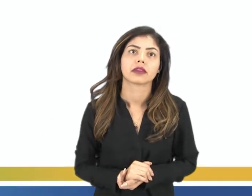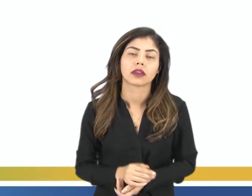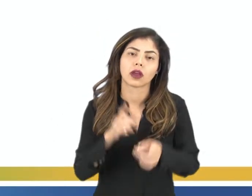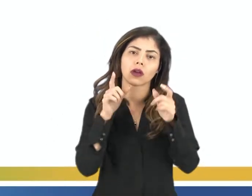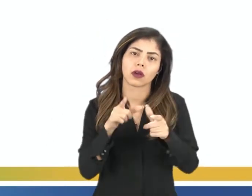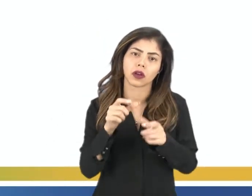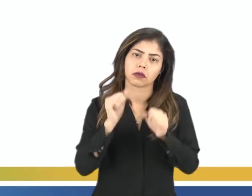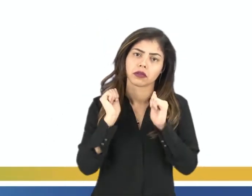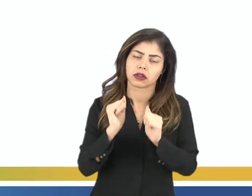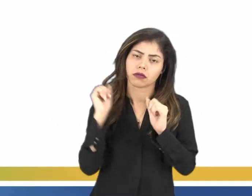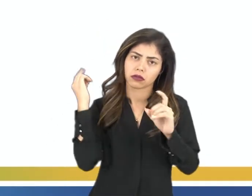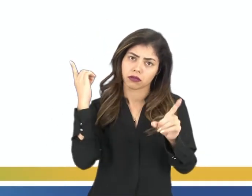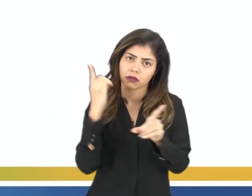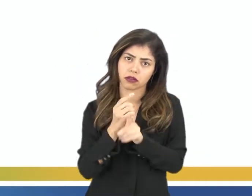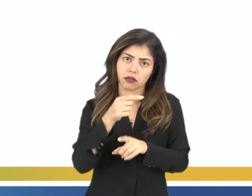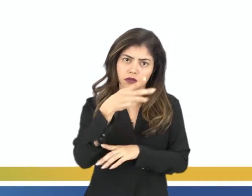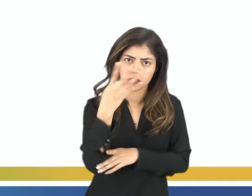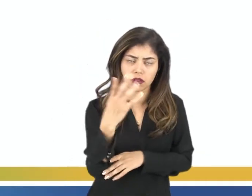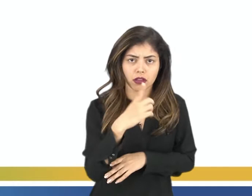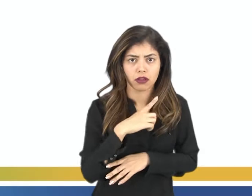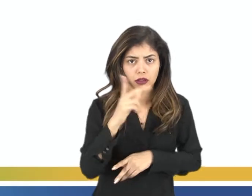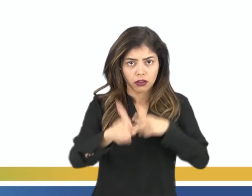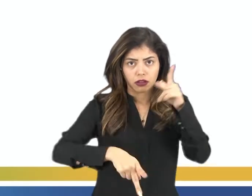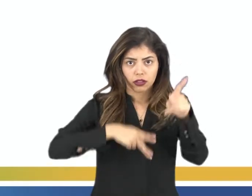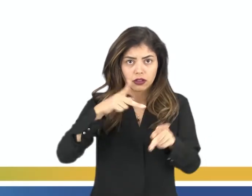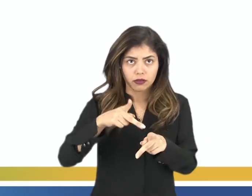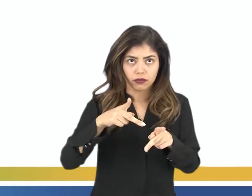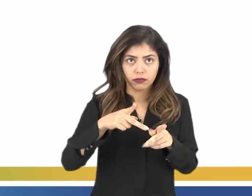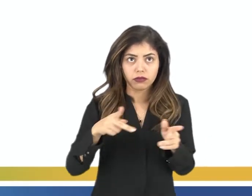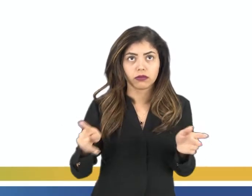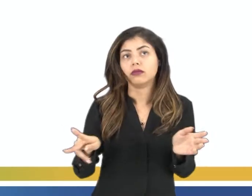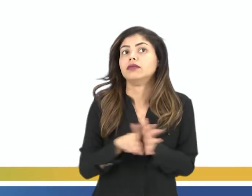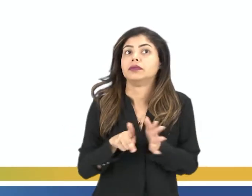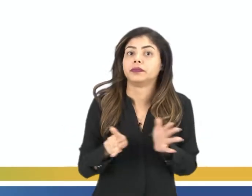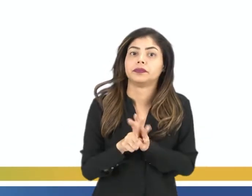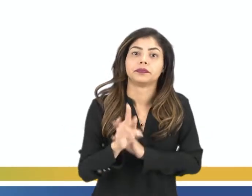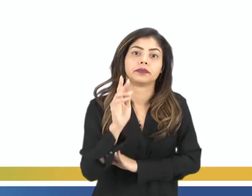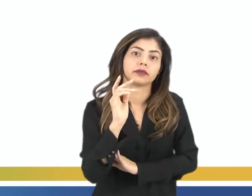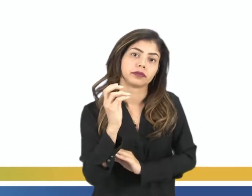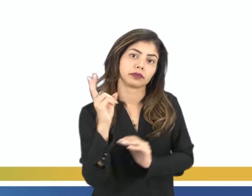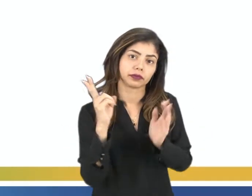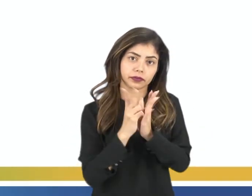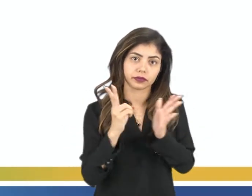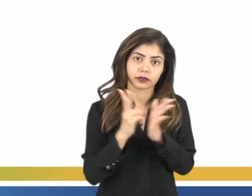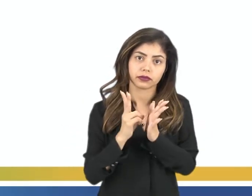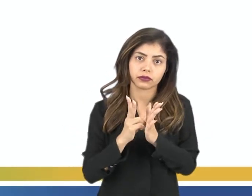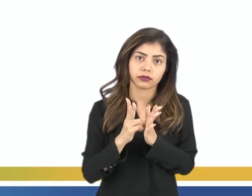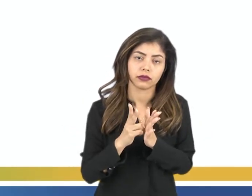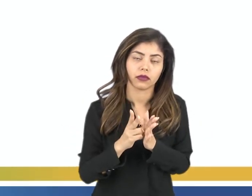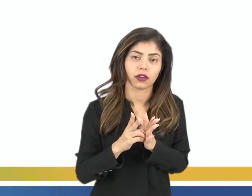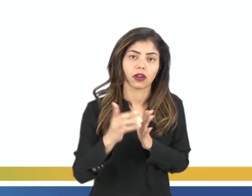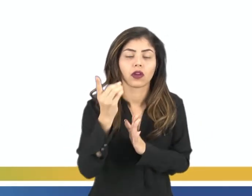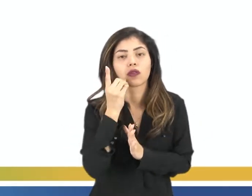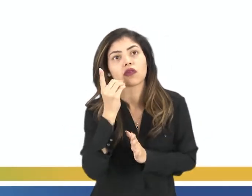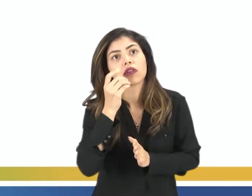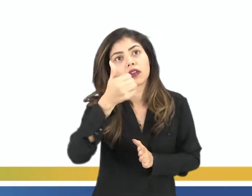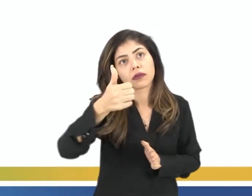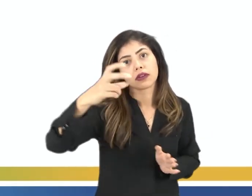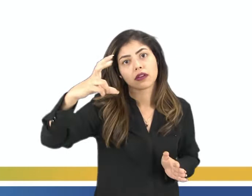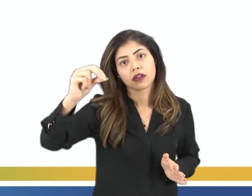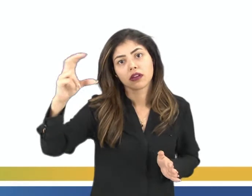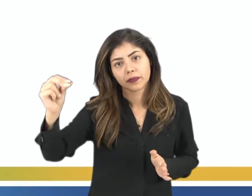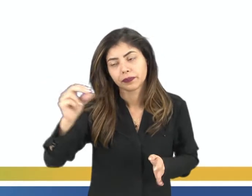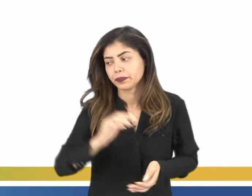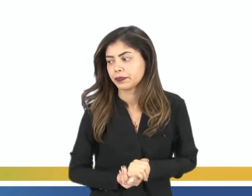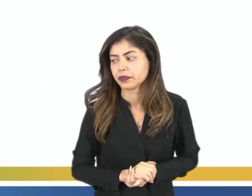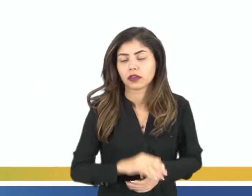onde nós podemos localizar a quantidade de povos indígenas, né, no Brasil na época do descobrimento, cerca de 1500. Então nós